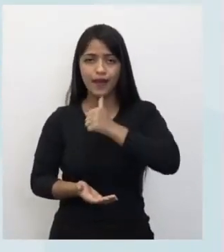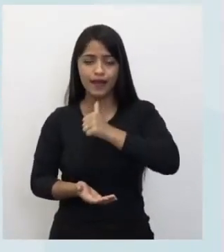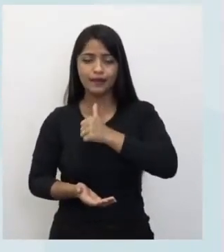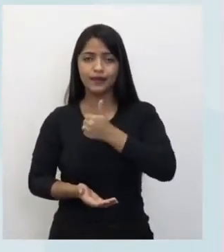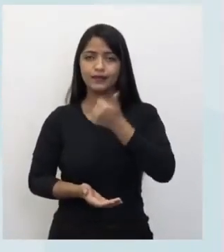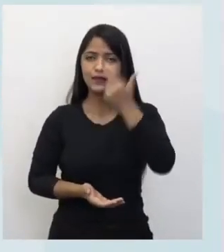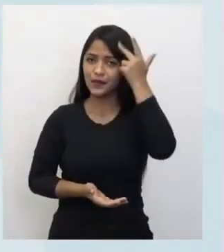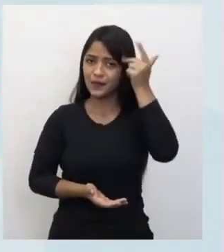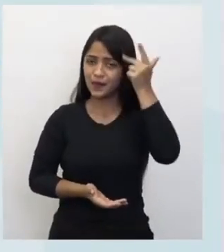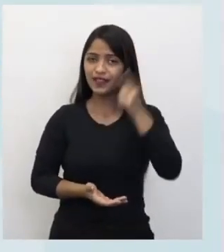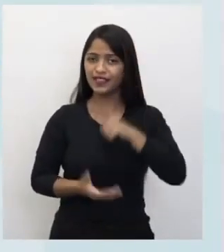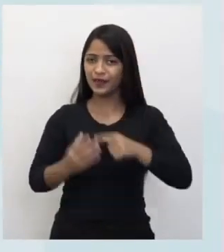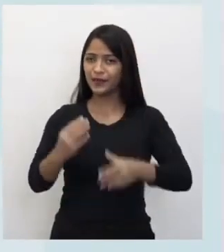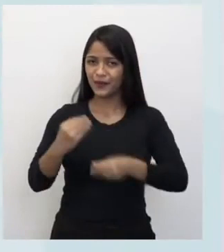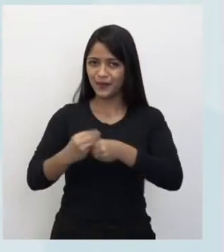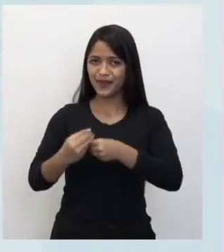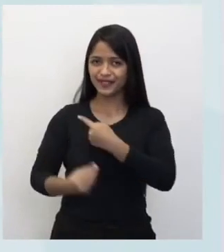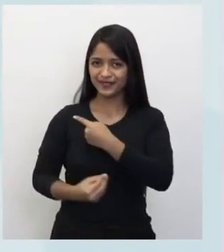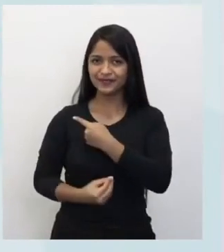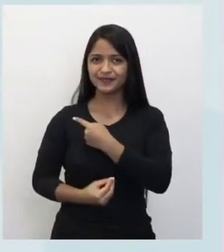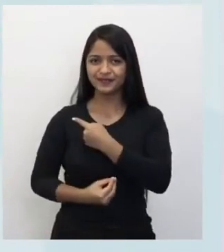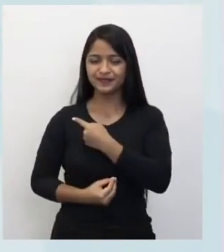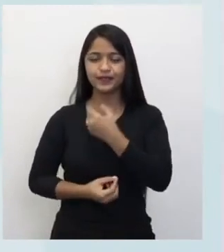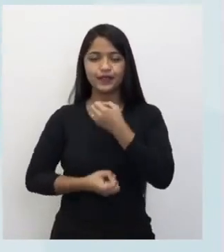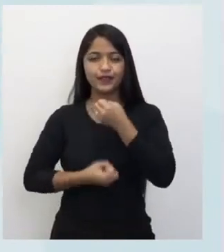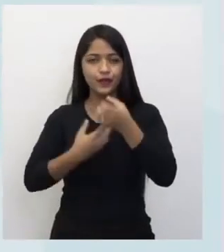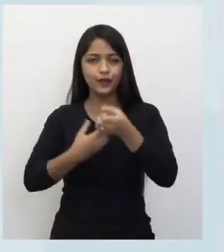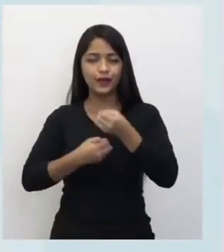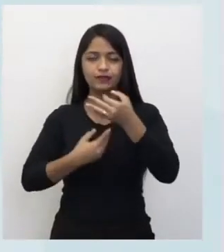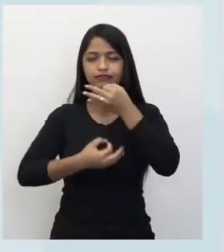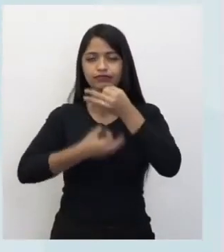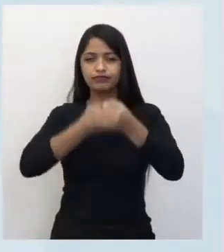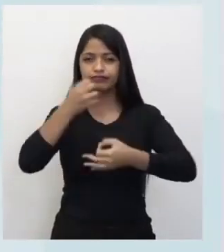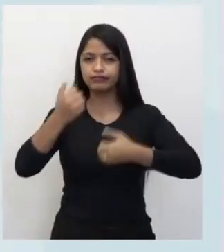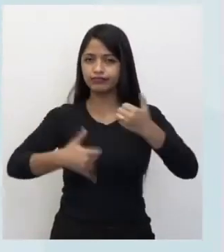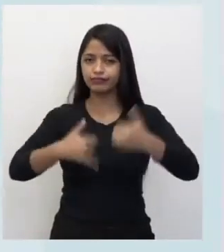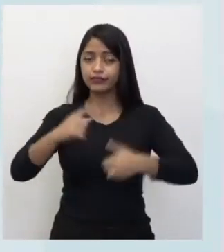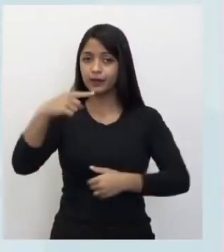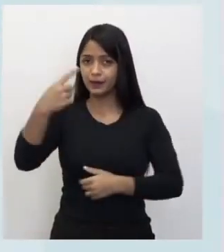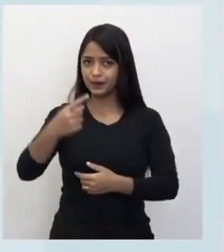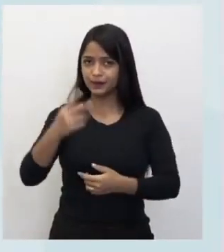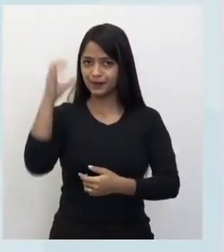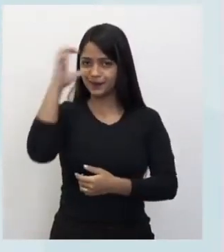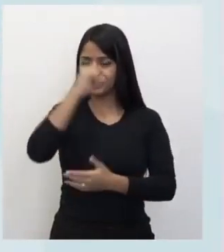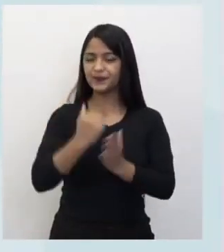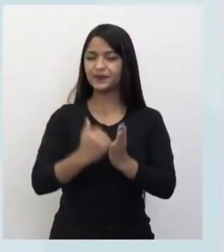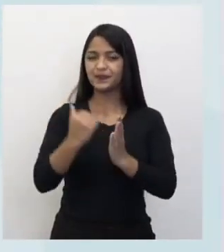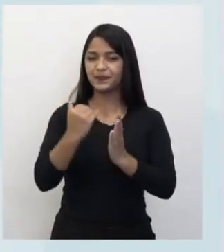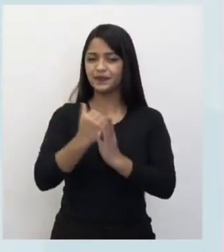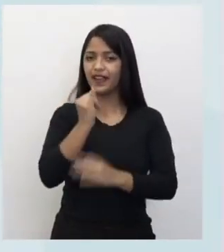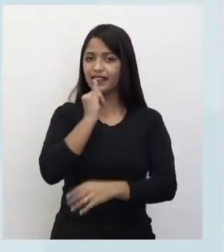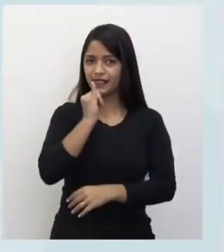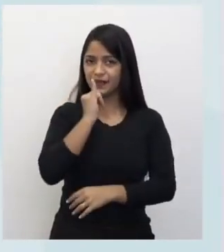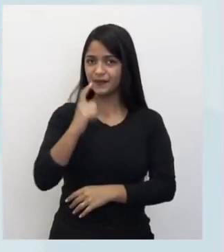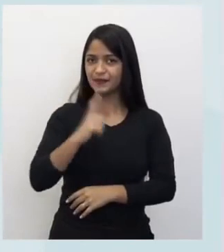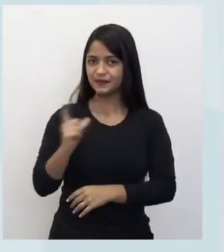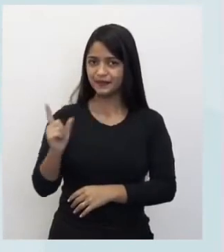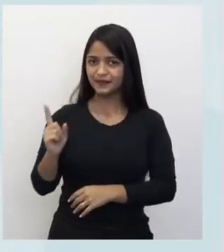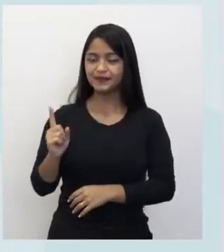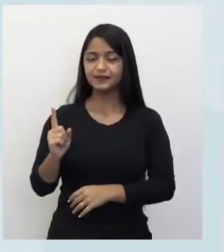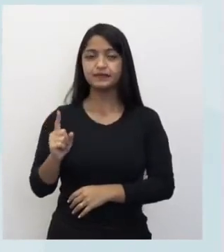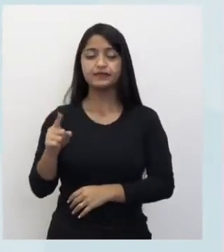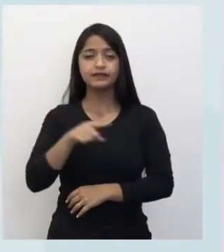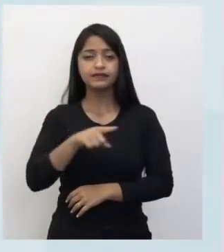completa essa informação. Ele vai colocando argumentos, que é o que a gente vai ver lá pra frente, né? Exemplos até. Elas